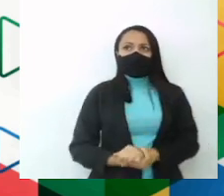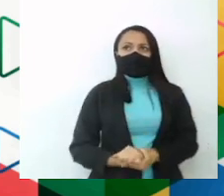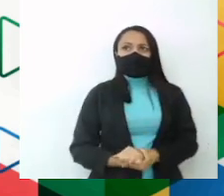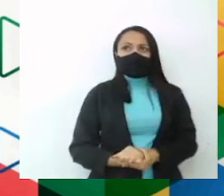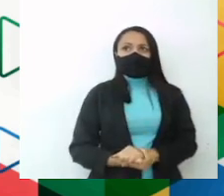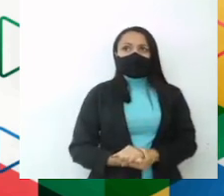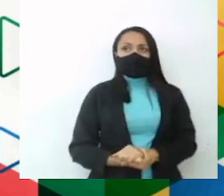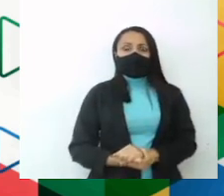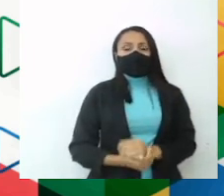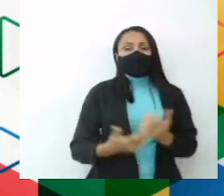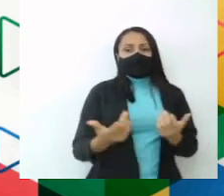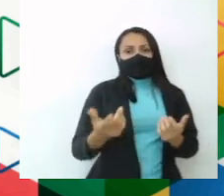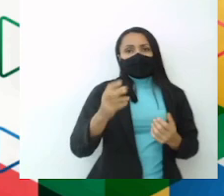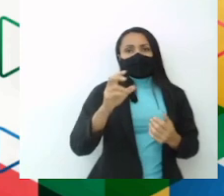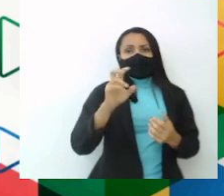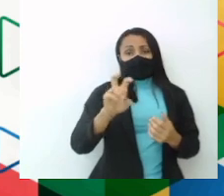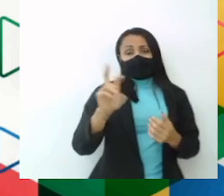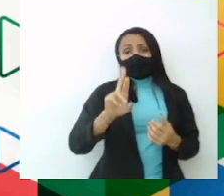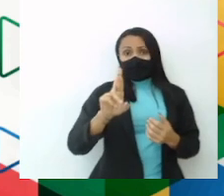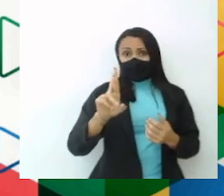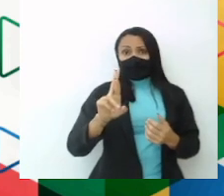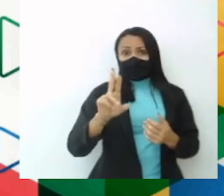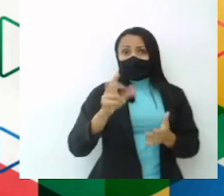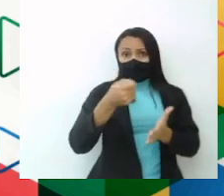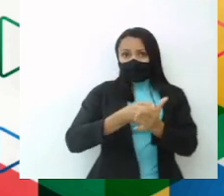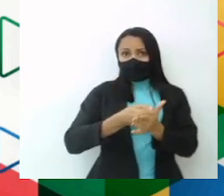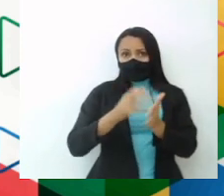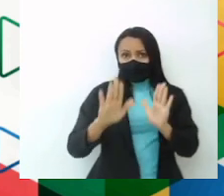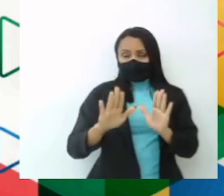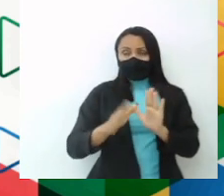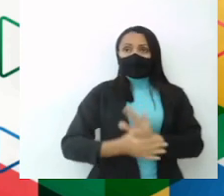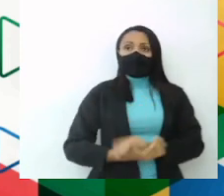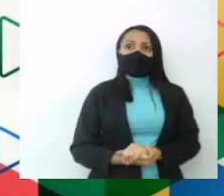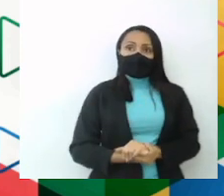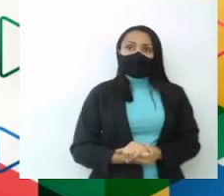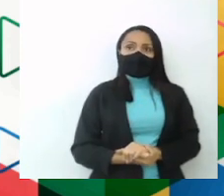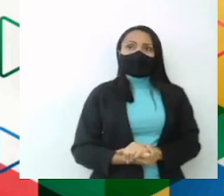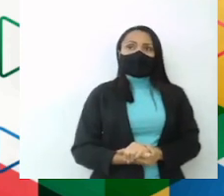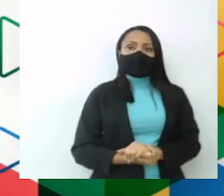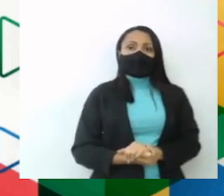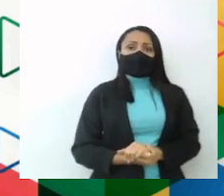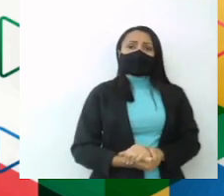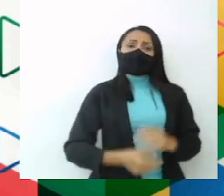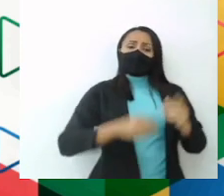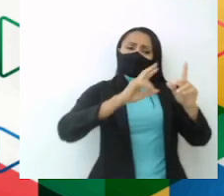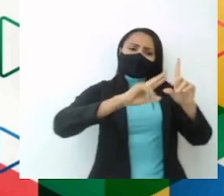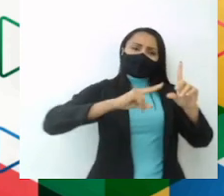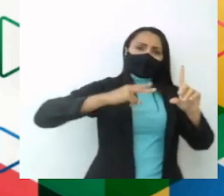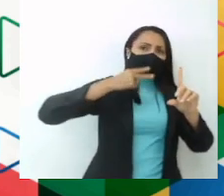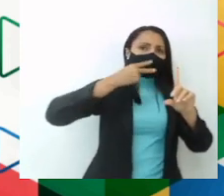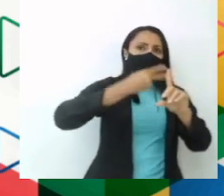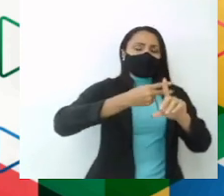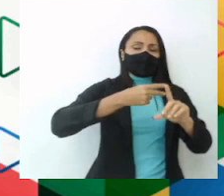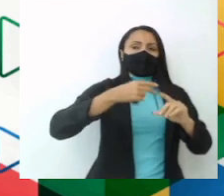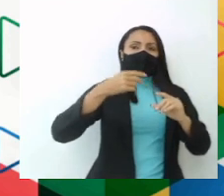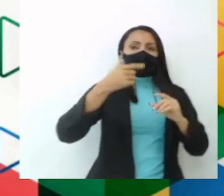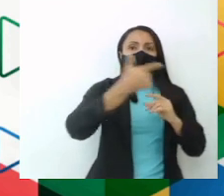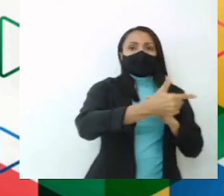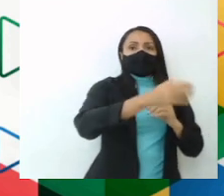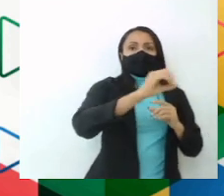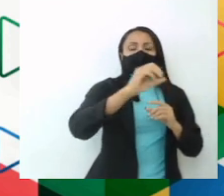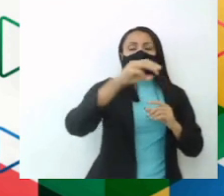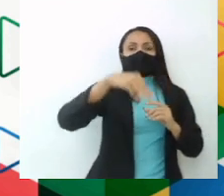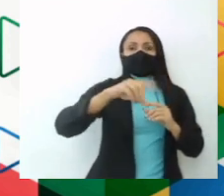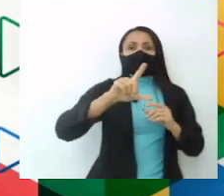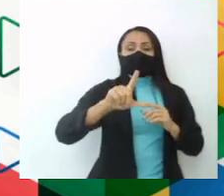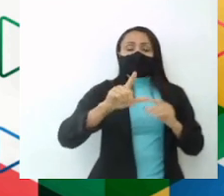custa R$5. O que é que a lanchonete vai fazer agora? Aumentar 200 ml em relação